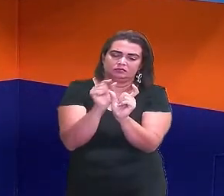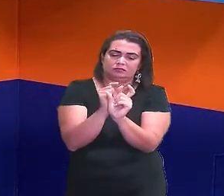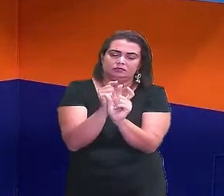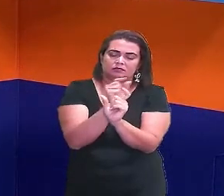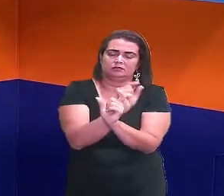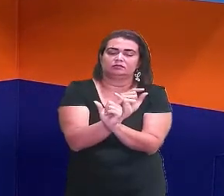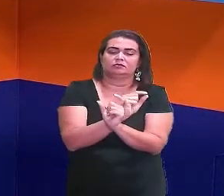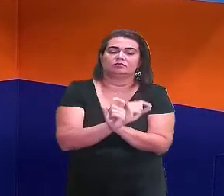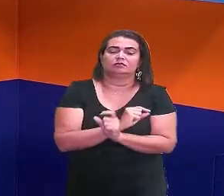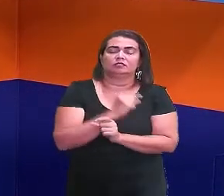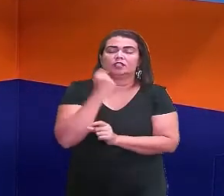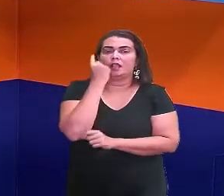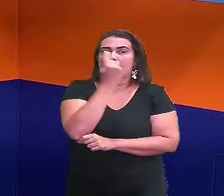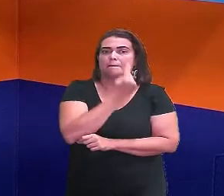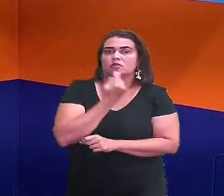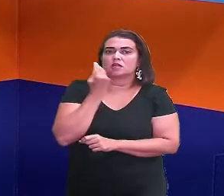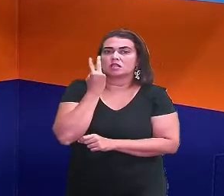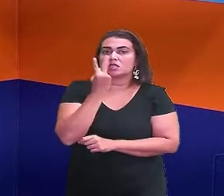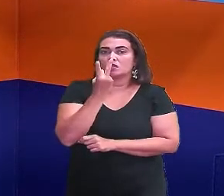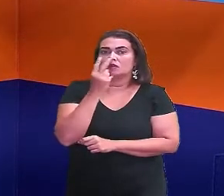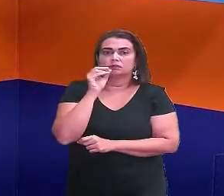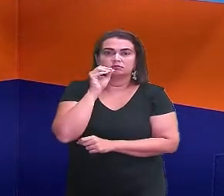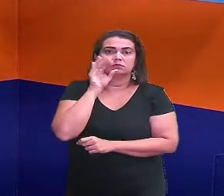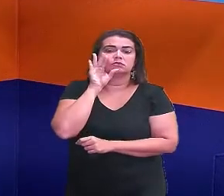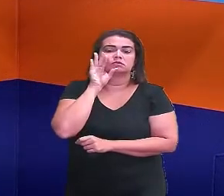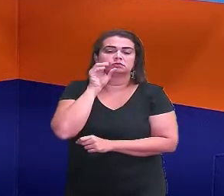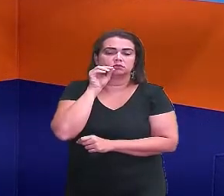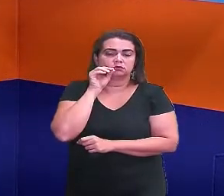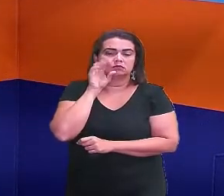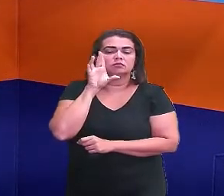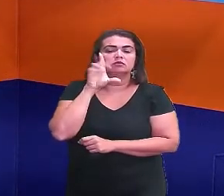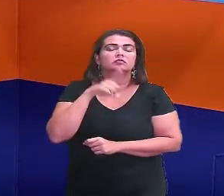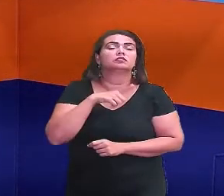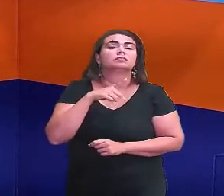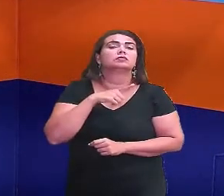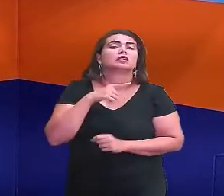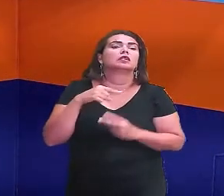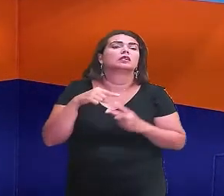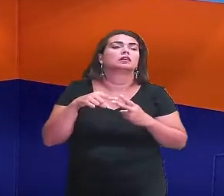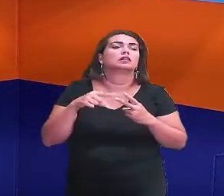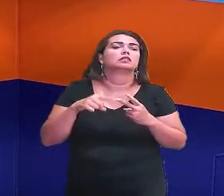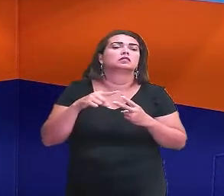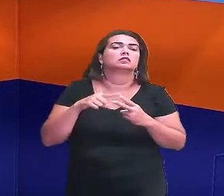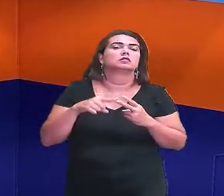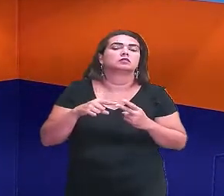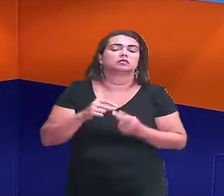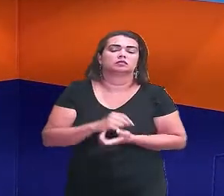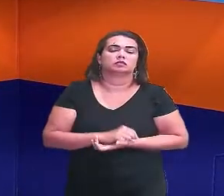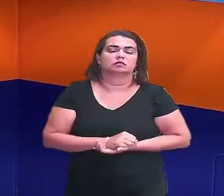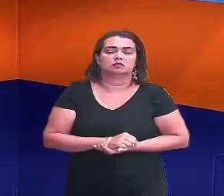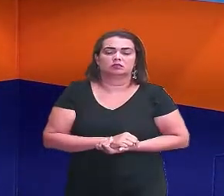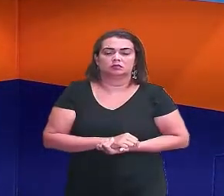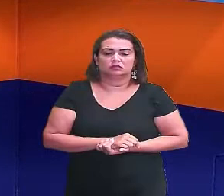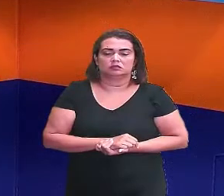abre a boquinha 2 vezes para falar cada palavra. Significa que elas têm 2 sílabas.